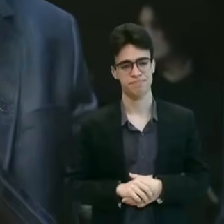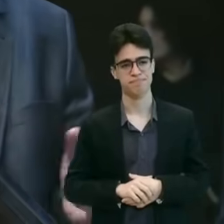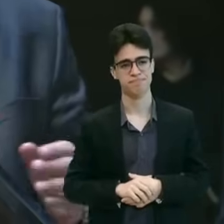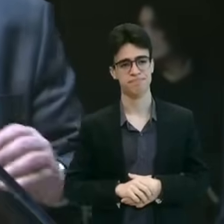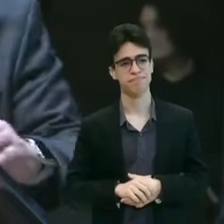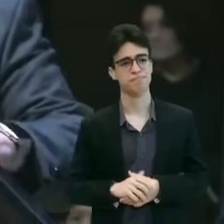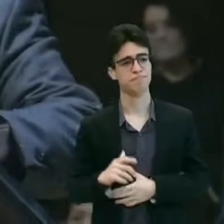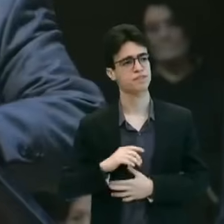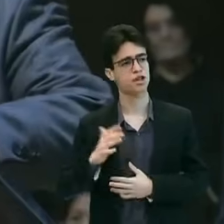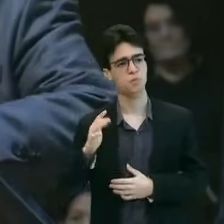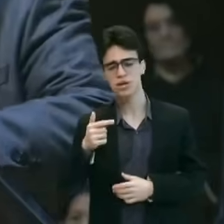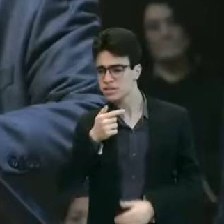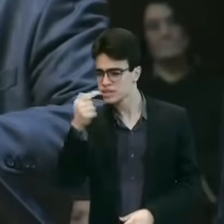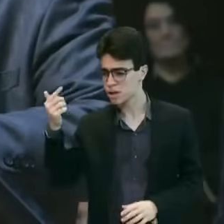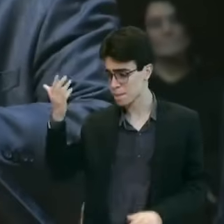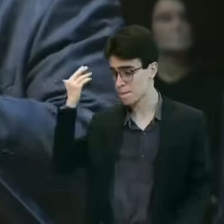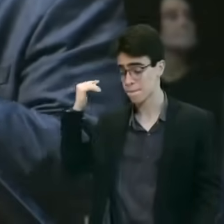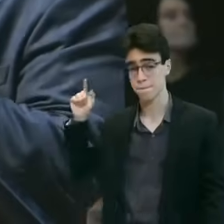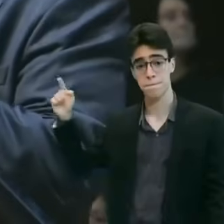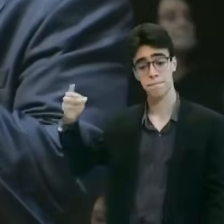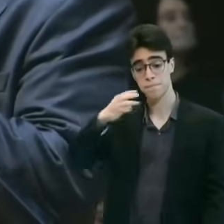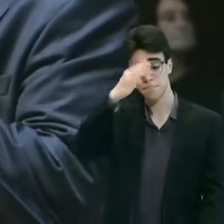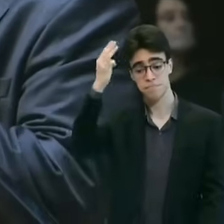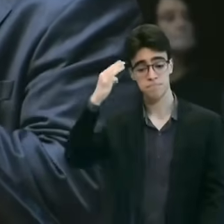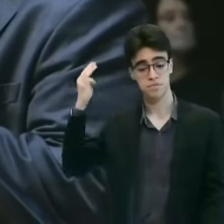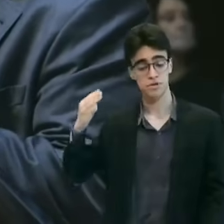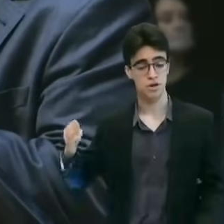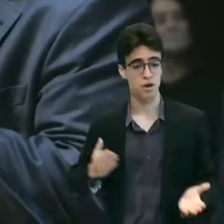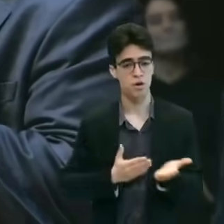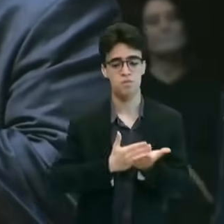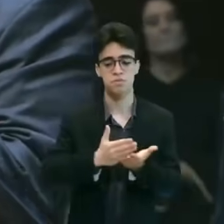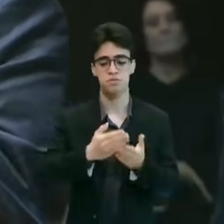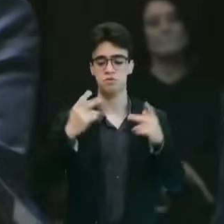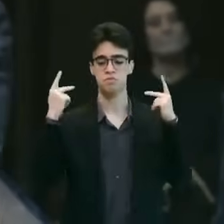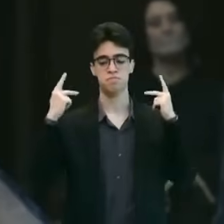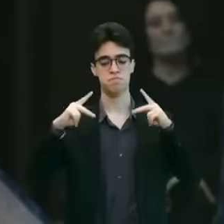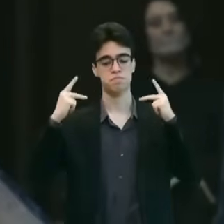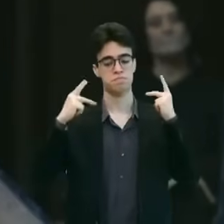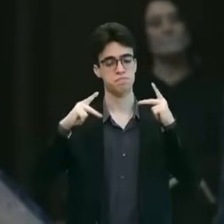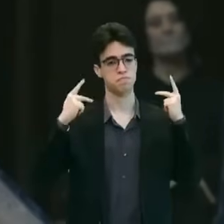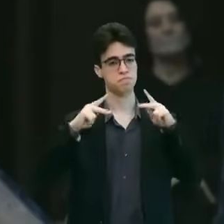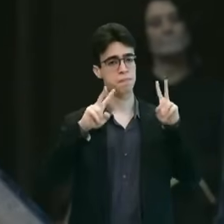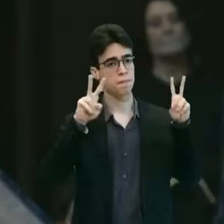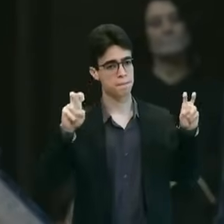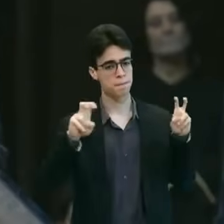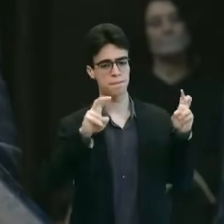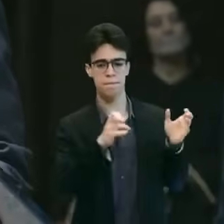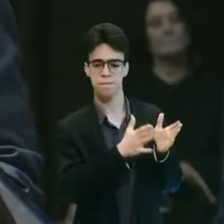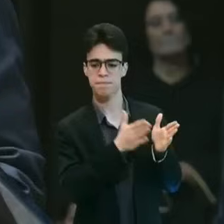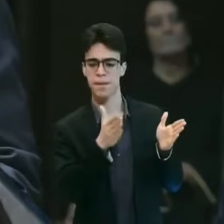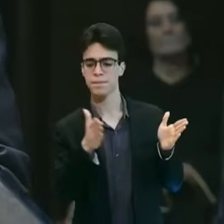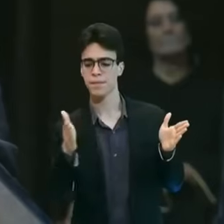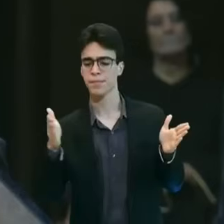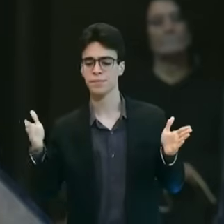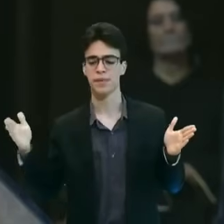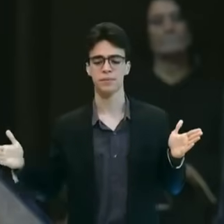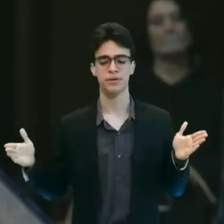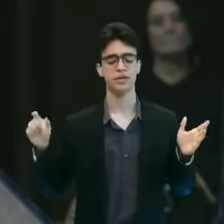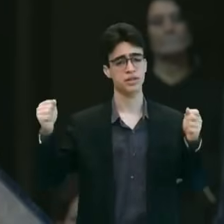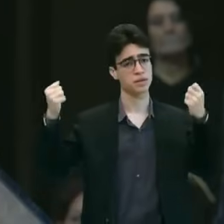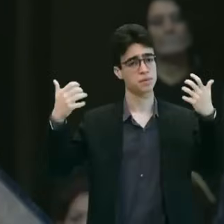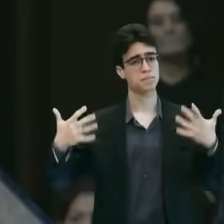Algumas semanas atrás, o Michel começou a fazer uma série, não é, de mensagens, onde ele falou